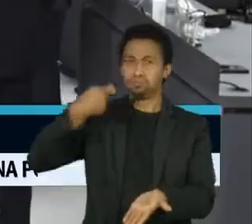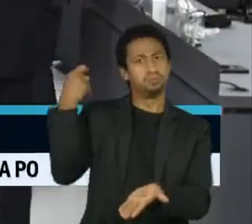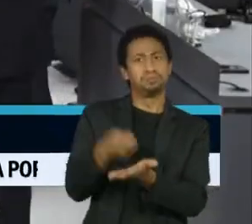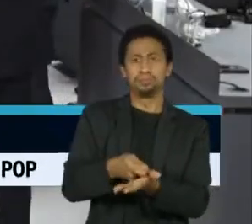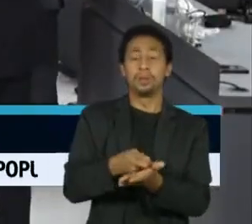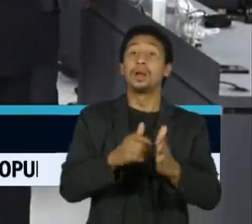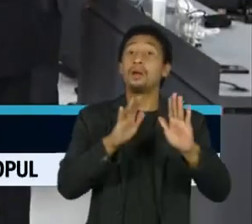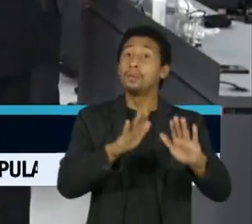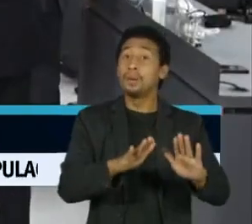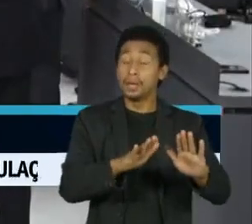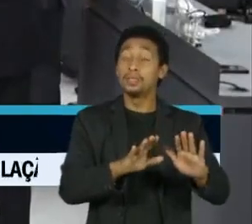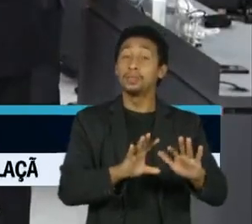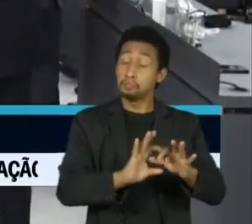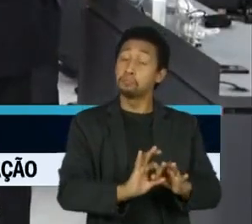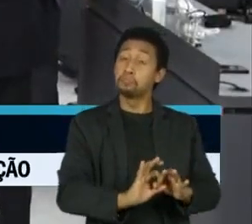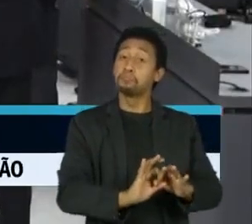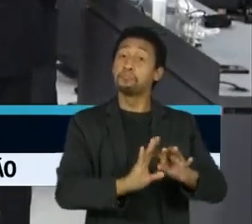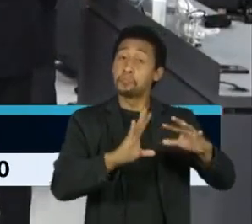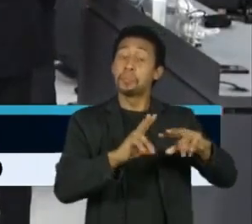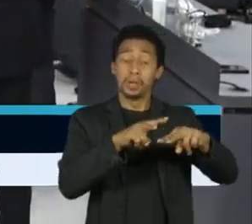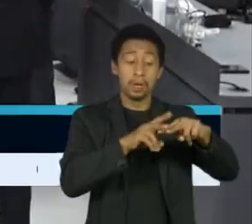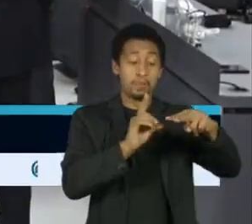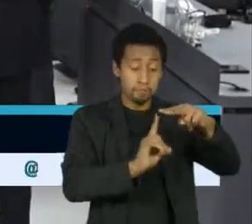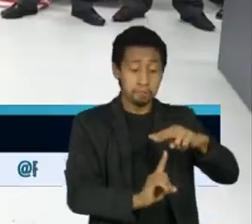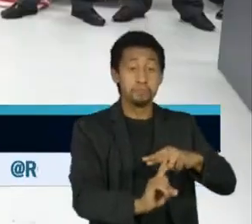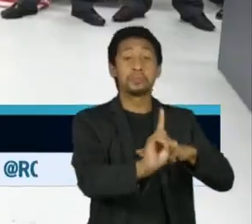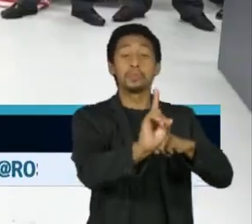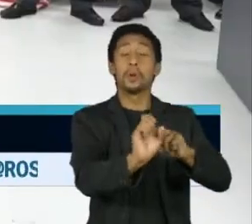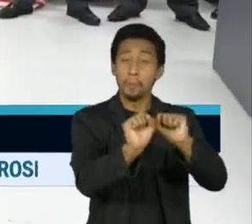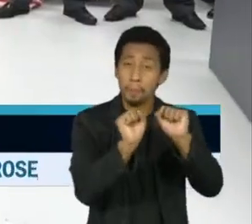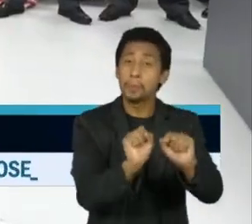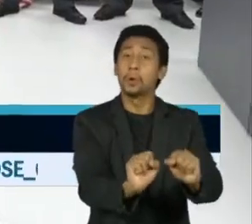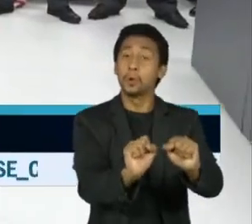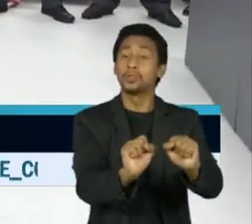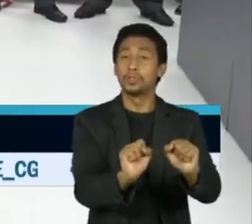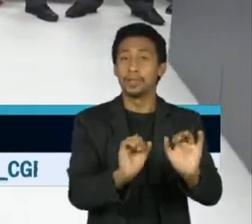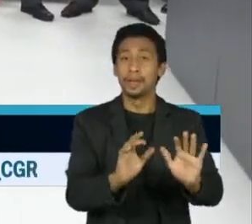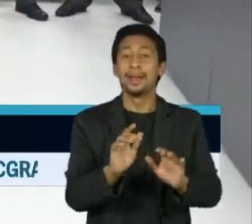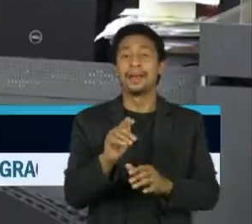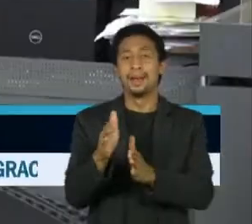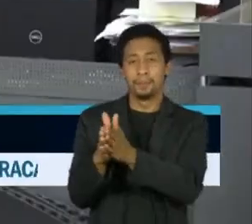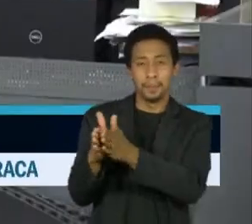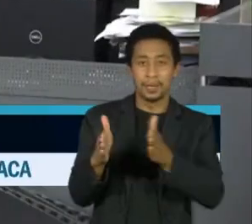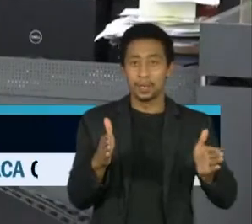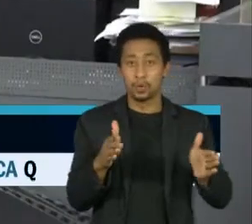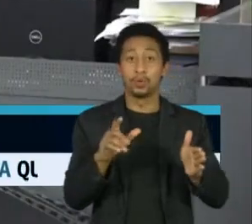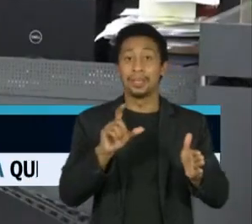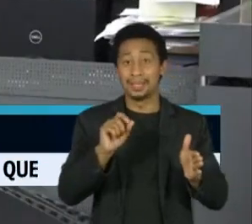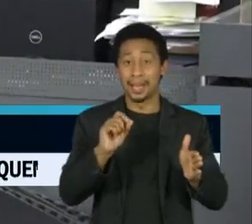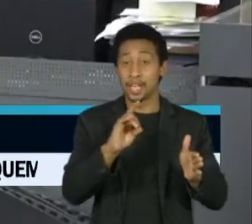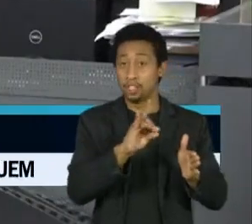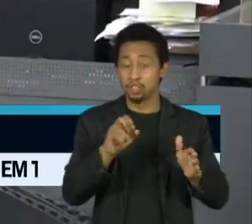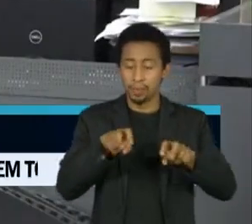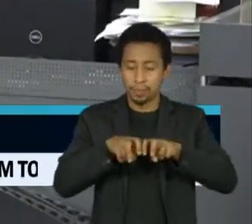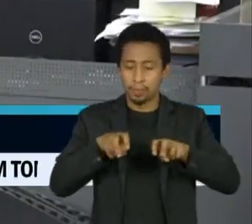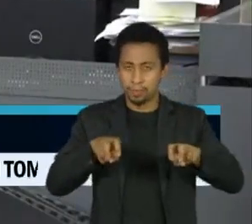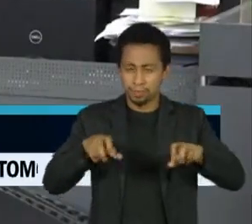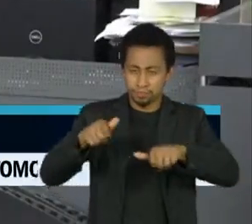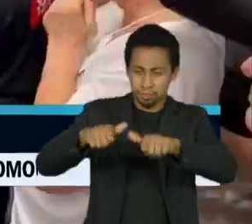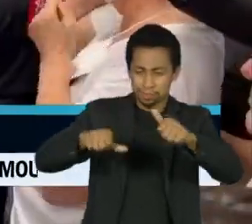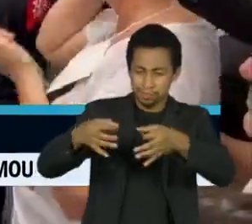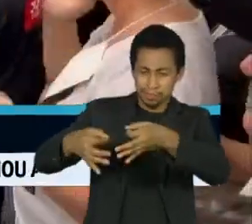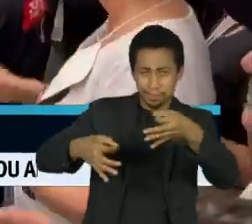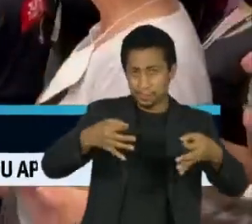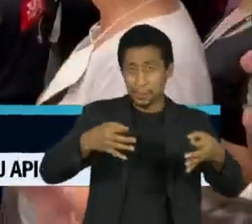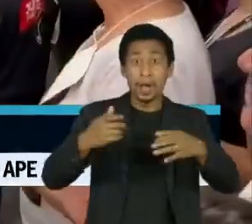habeas corpus possibilitou que eles possam recorrer em liberdade. Depois de 10 dias de julgamento, o maior da história do Rio Grande do